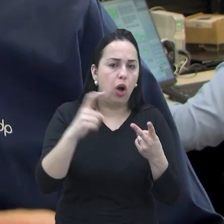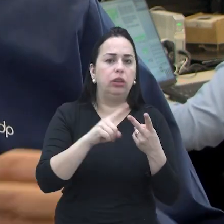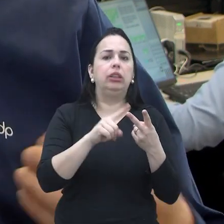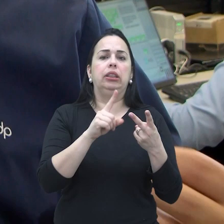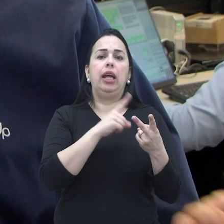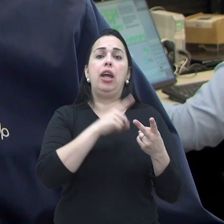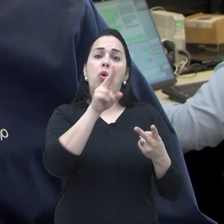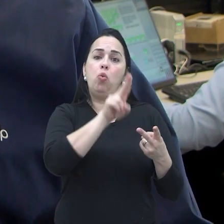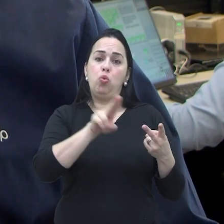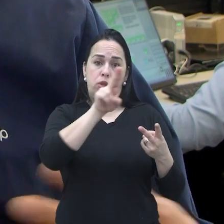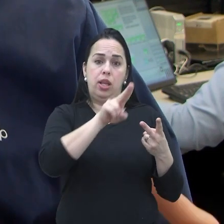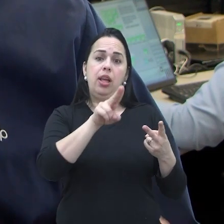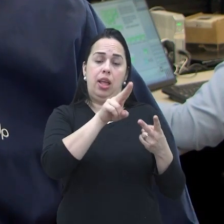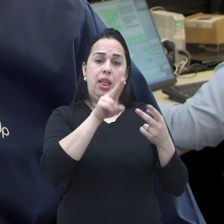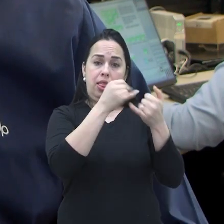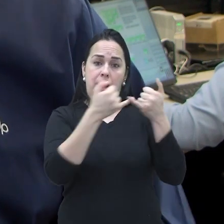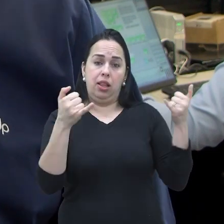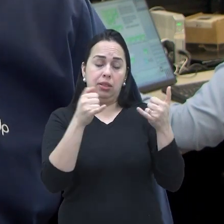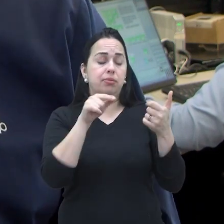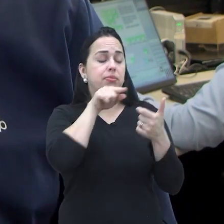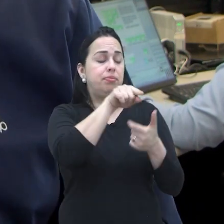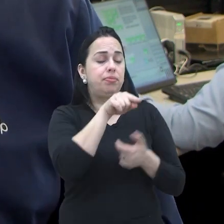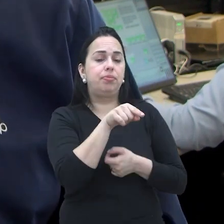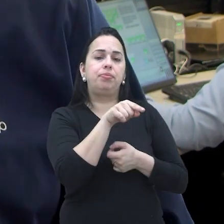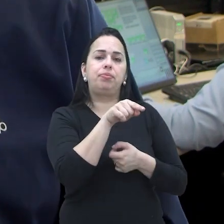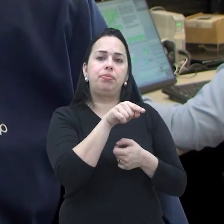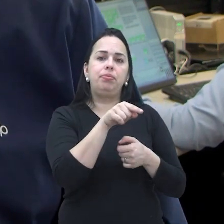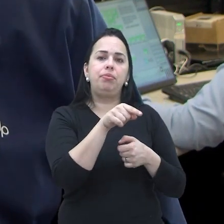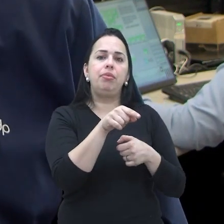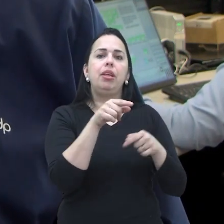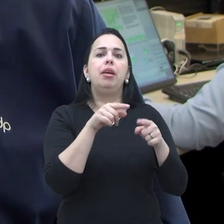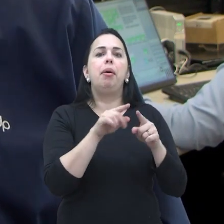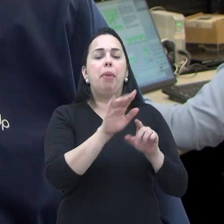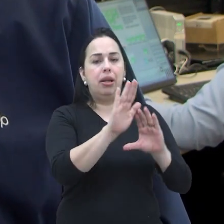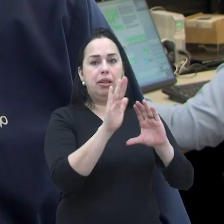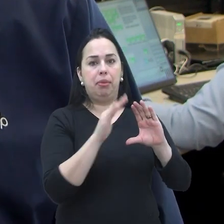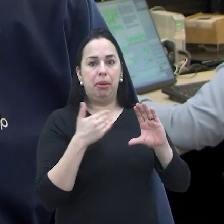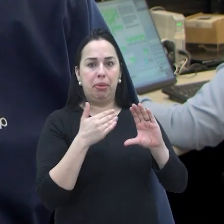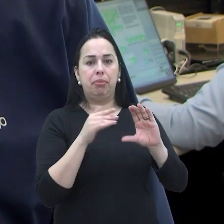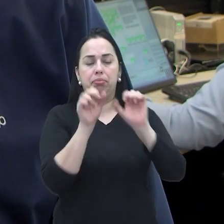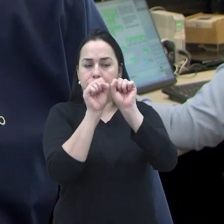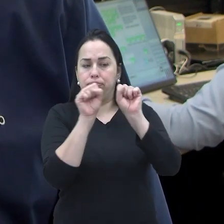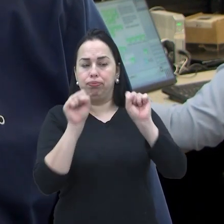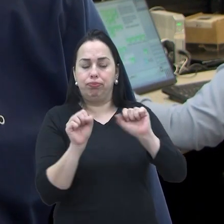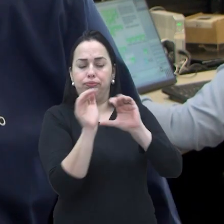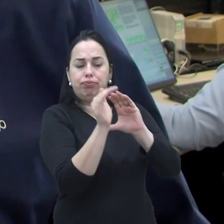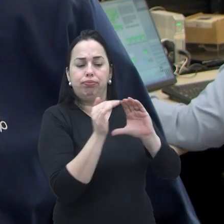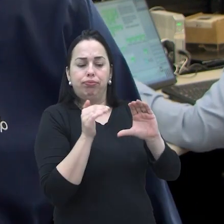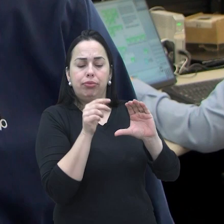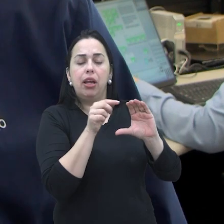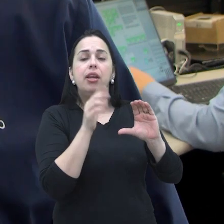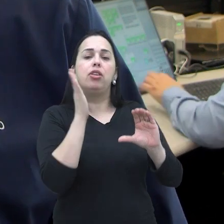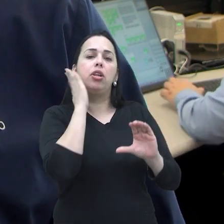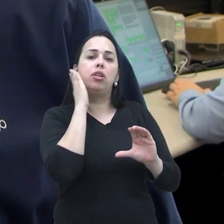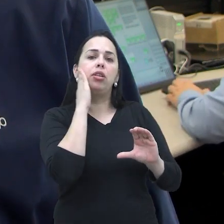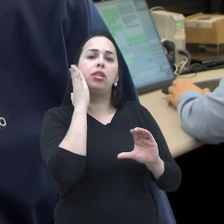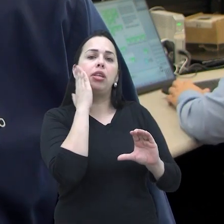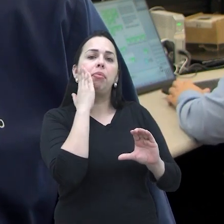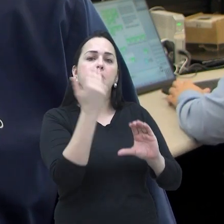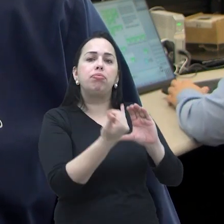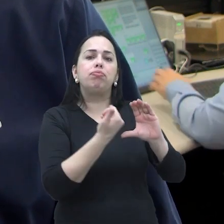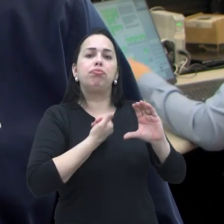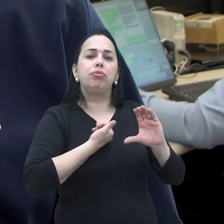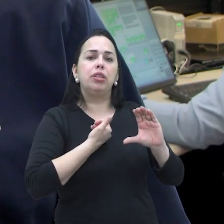porta, existem sinais, né, ou informações, alertas que são passados para a gente através desse monitoramento,